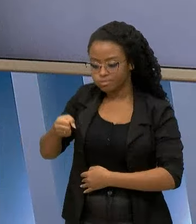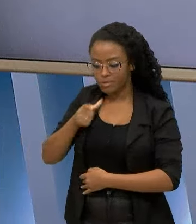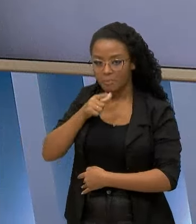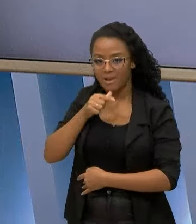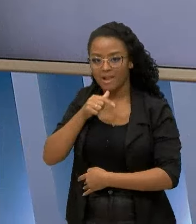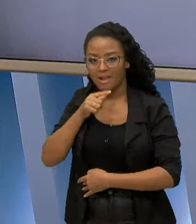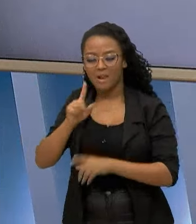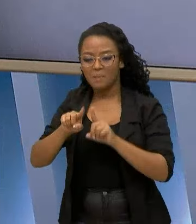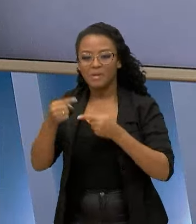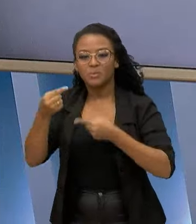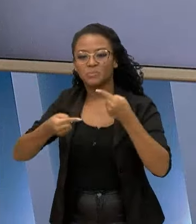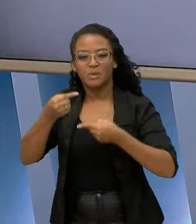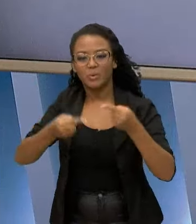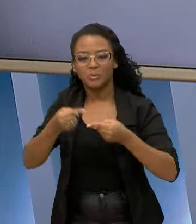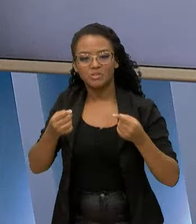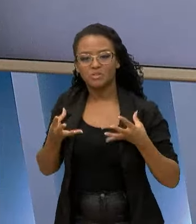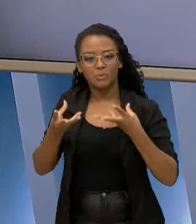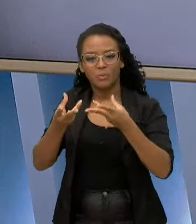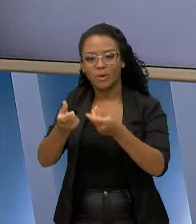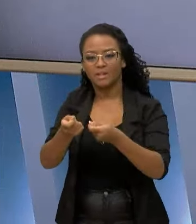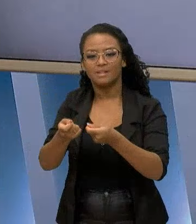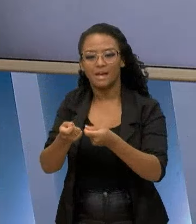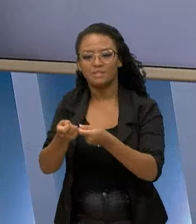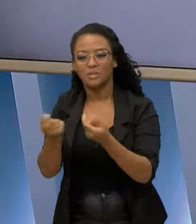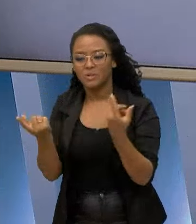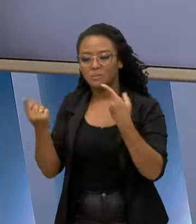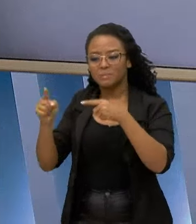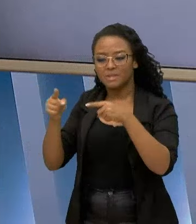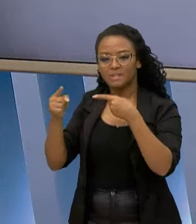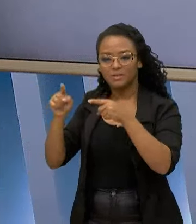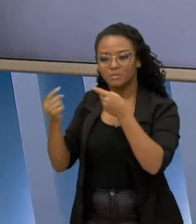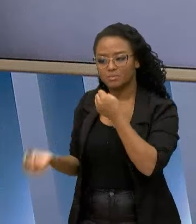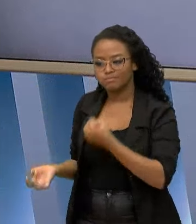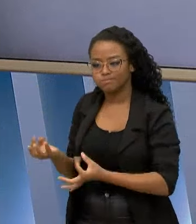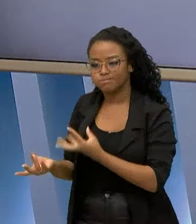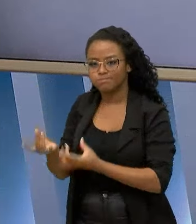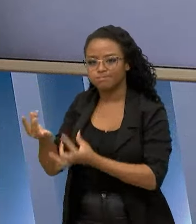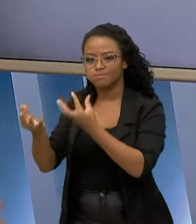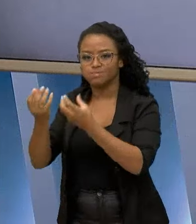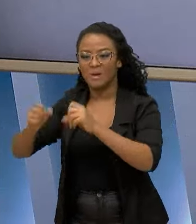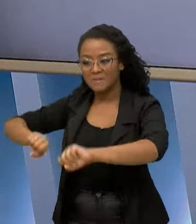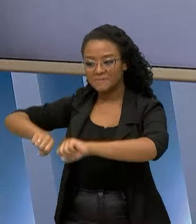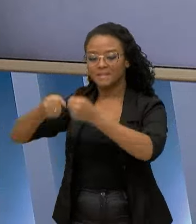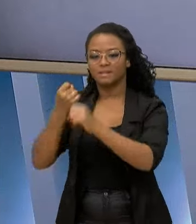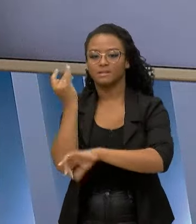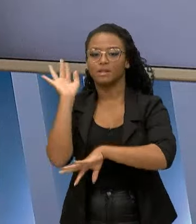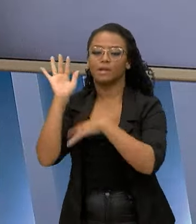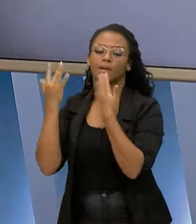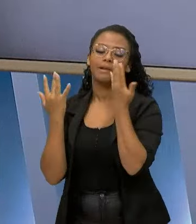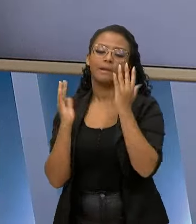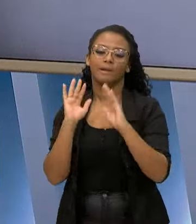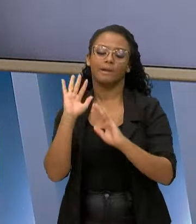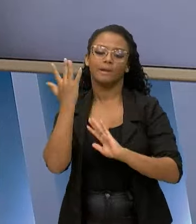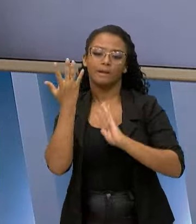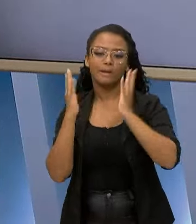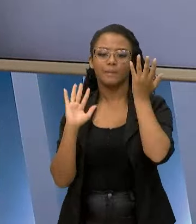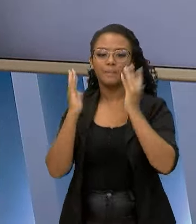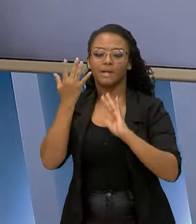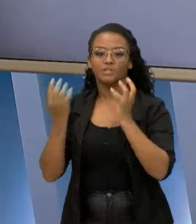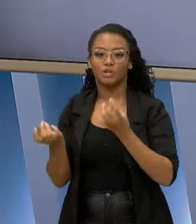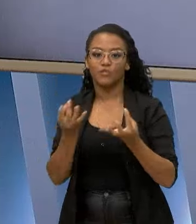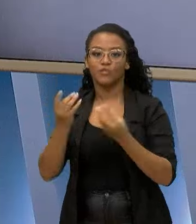pública eficaz para combater o avanço da crise climática e tanto fogo que está acontecendo na nossa região.